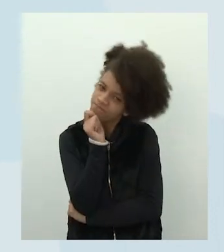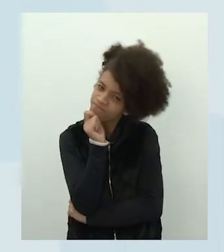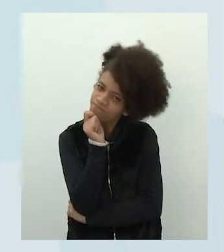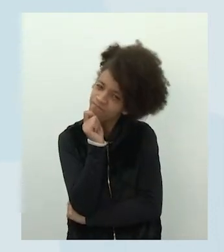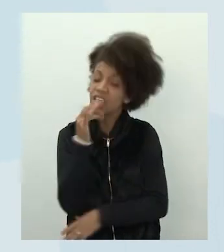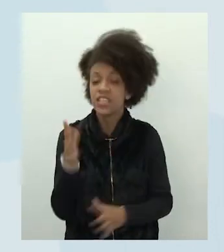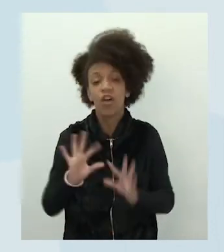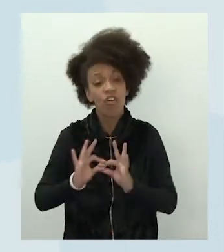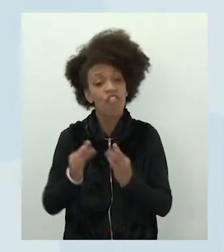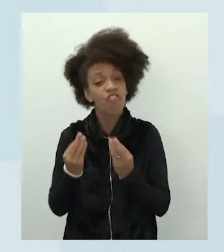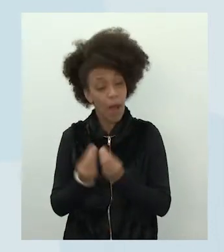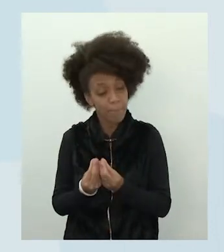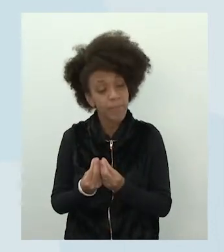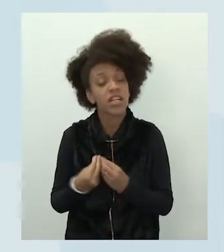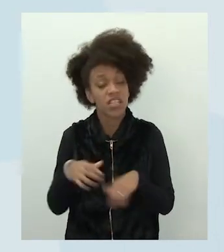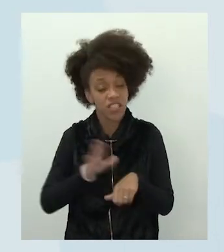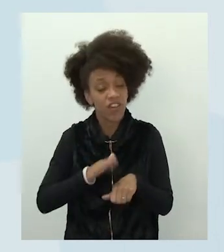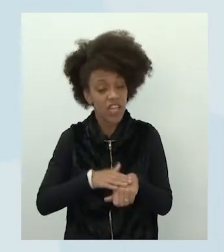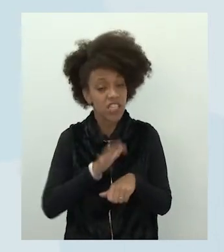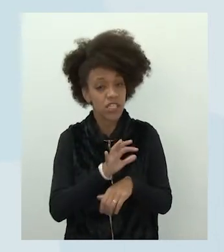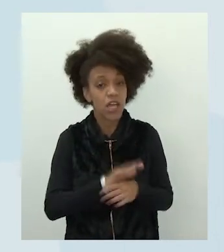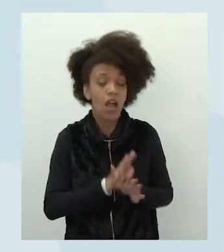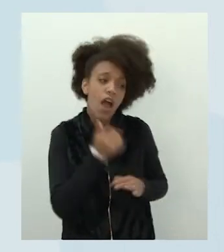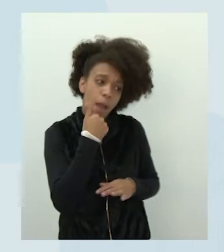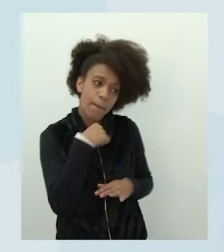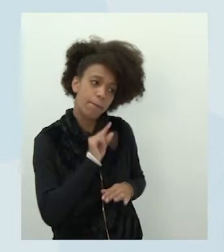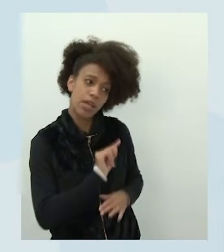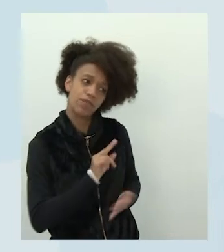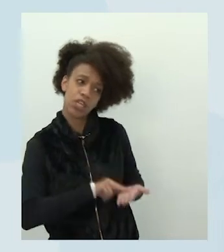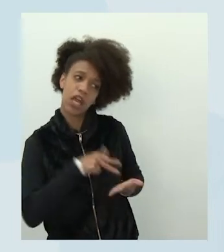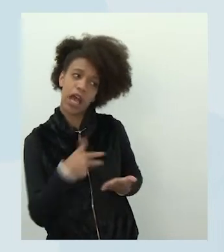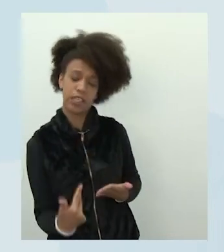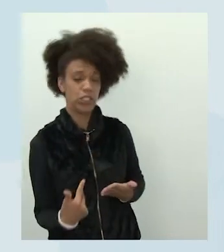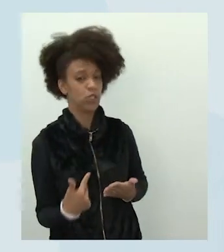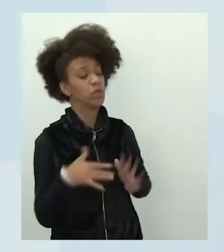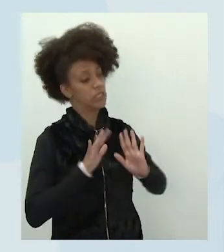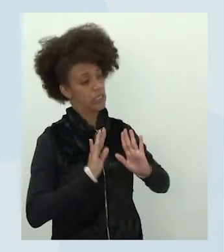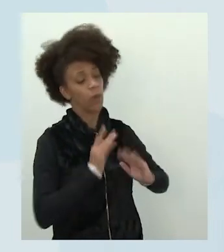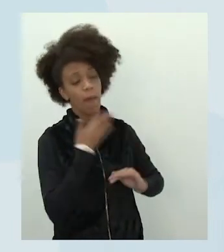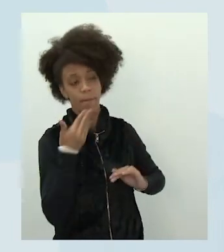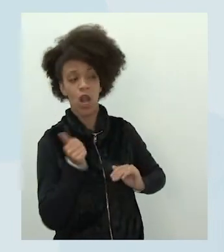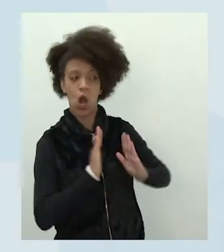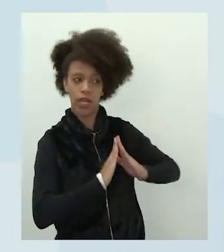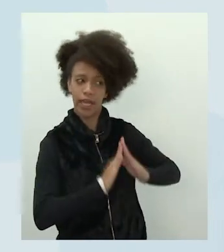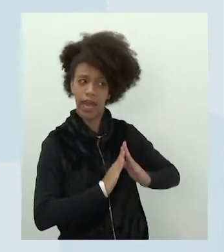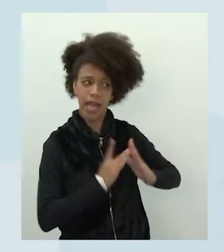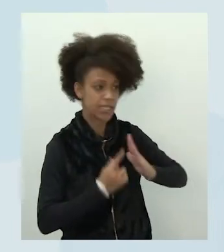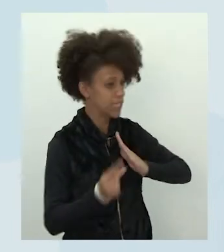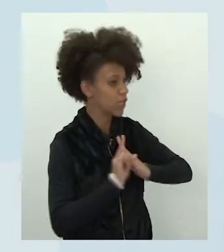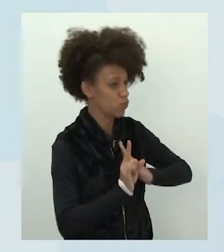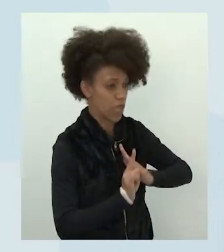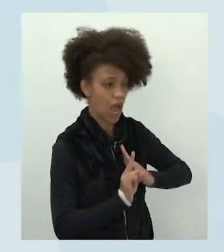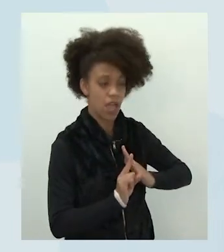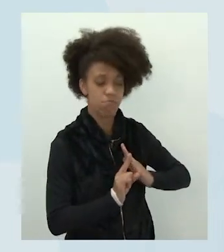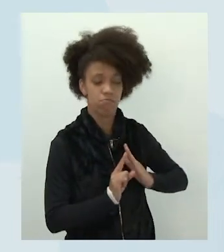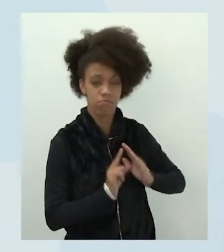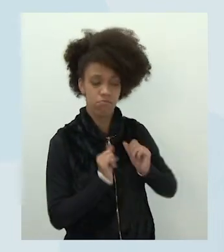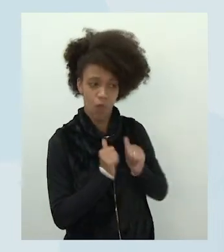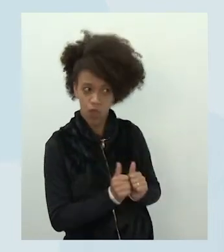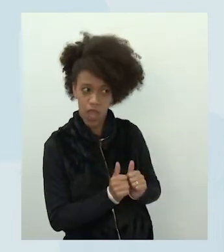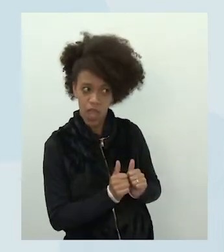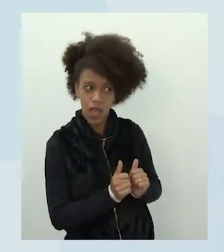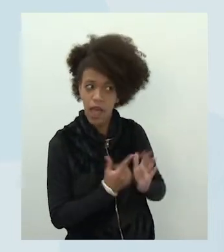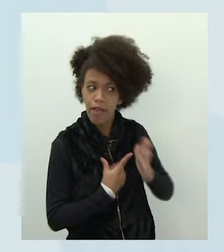famílias fazem isso com os idosos. Ai, mamãe, a senhora caiu, agora fique em casa, não saia. A senhora não sai